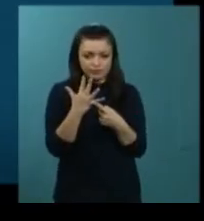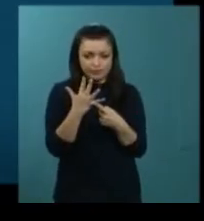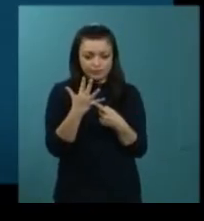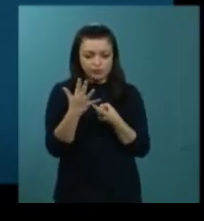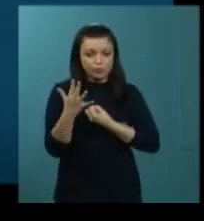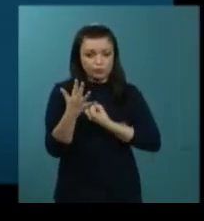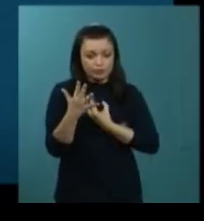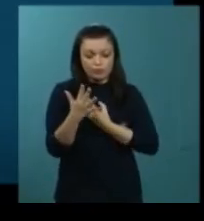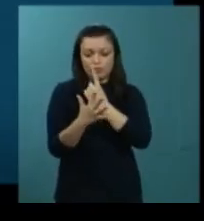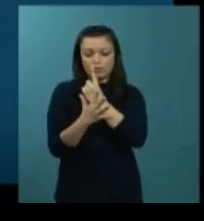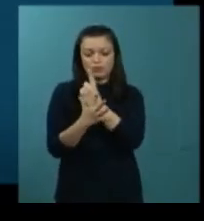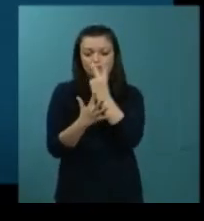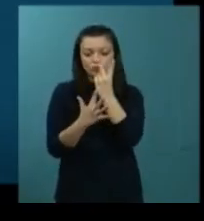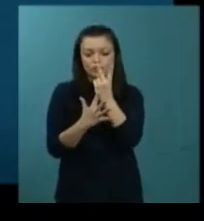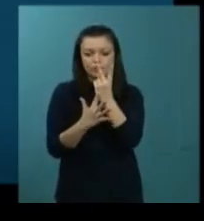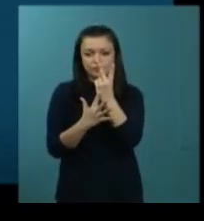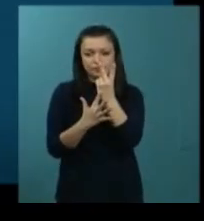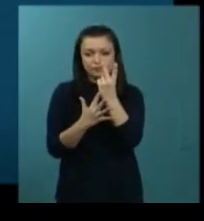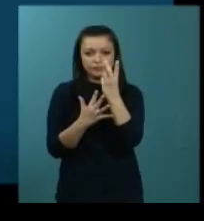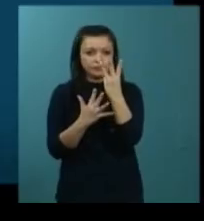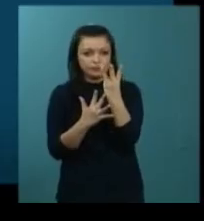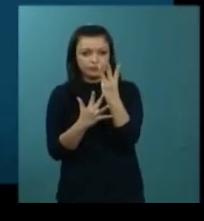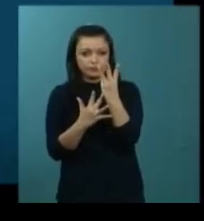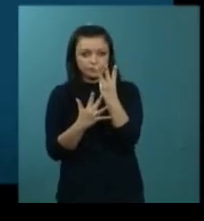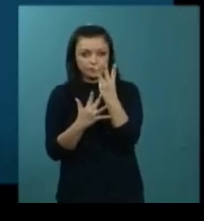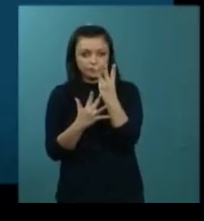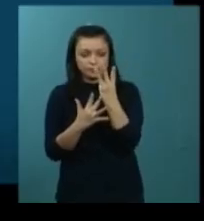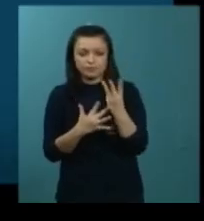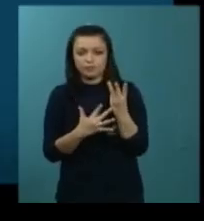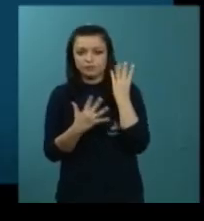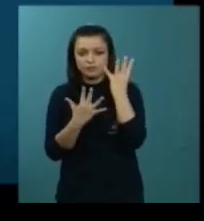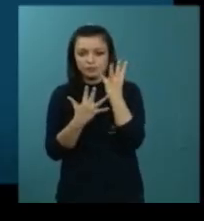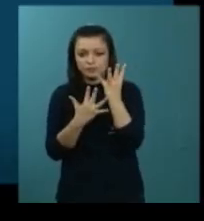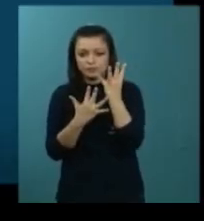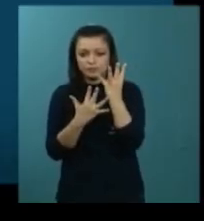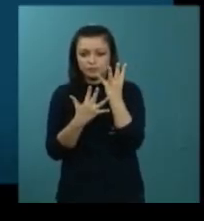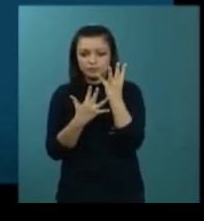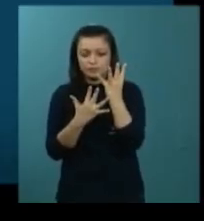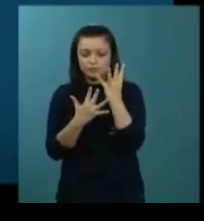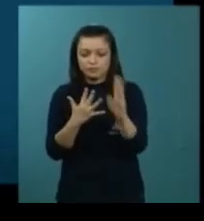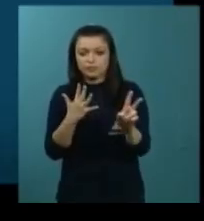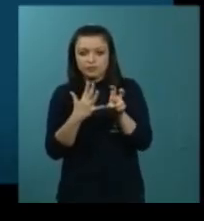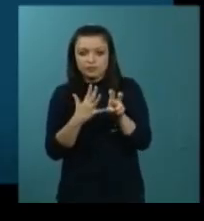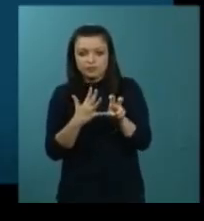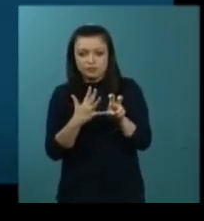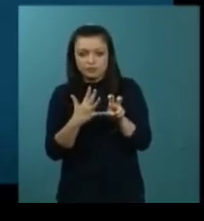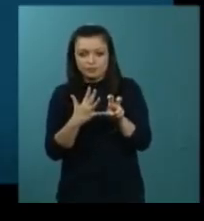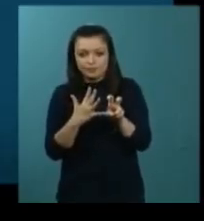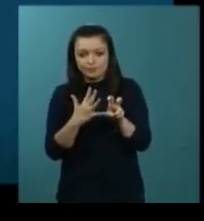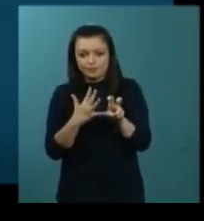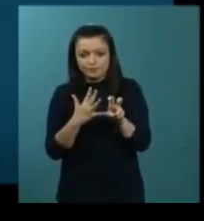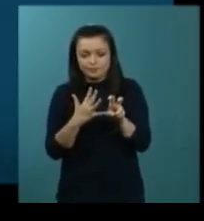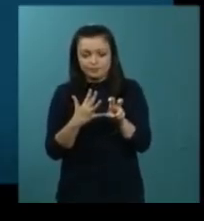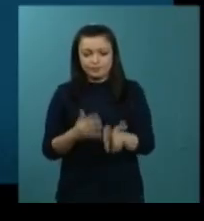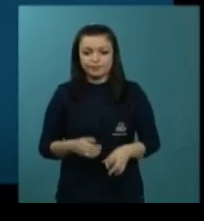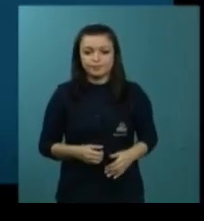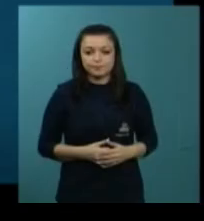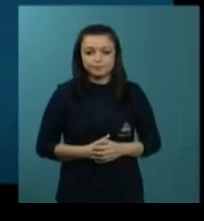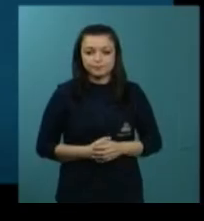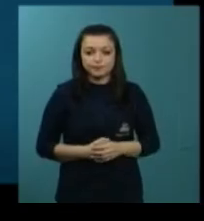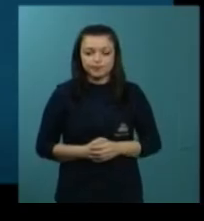que são 1, 2, 3, 4,